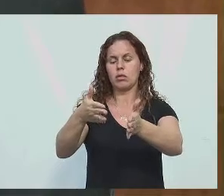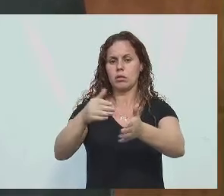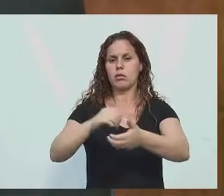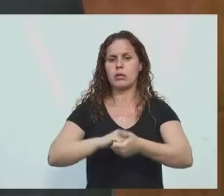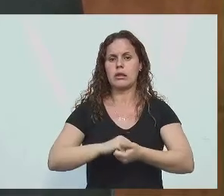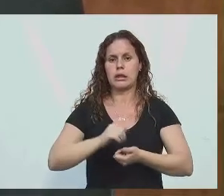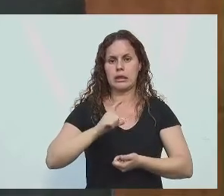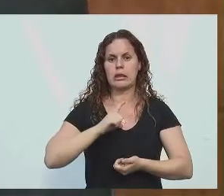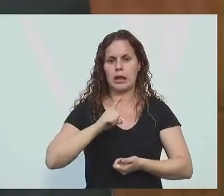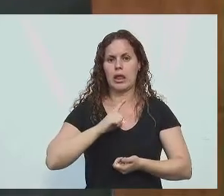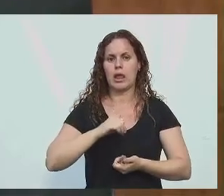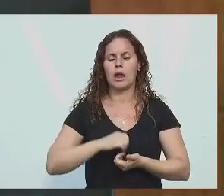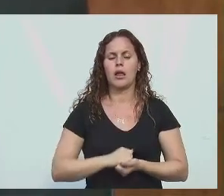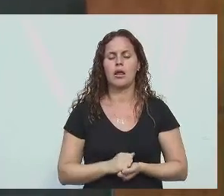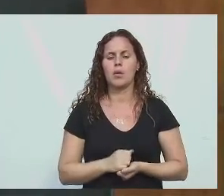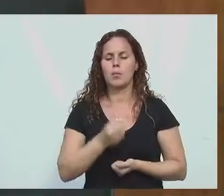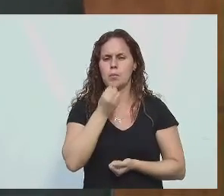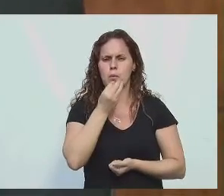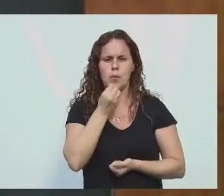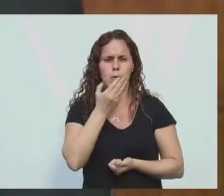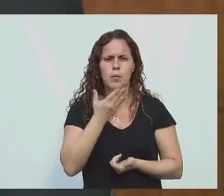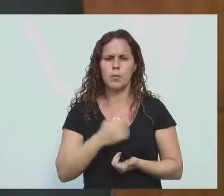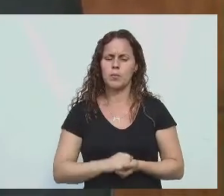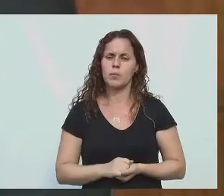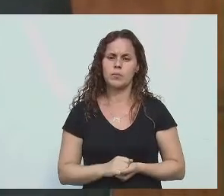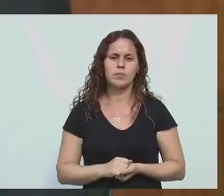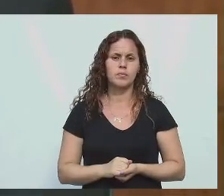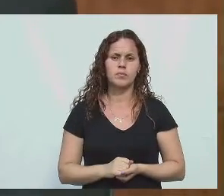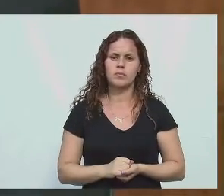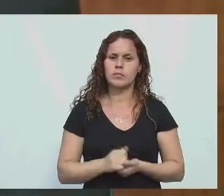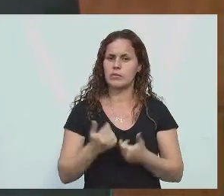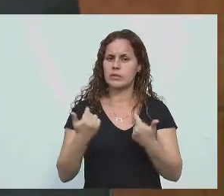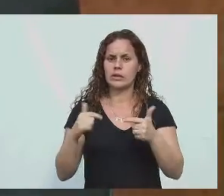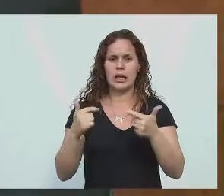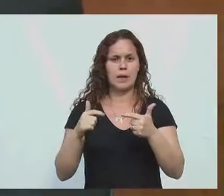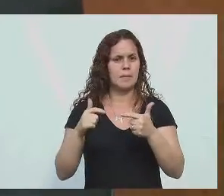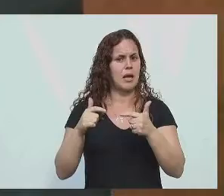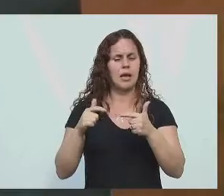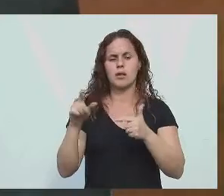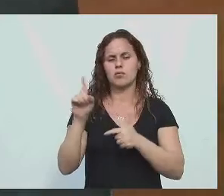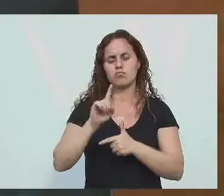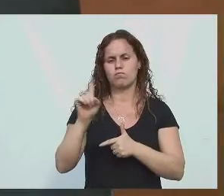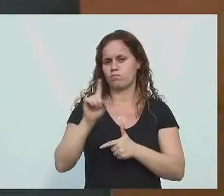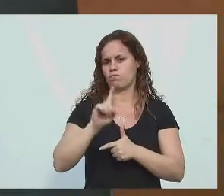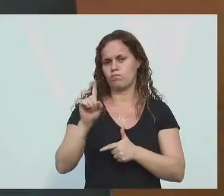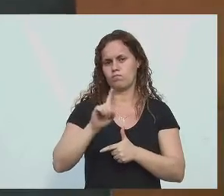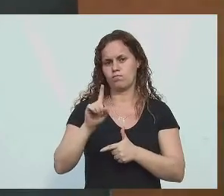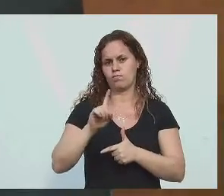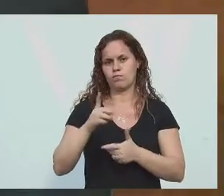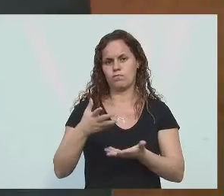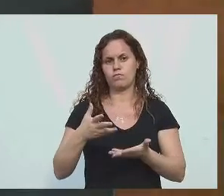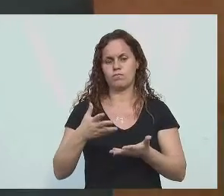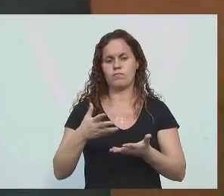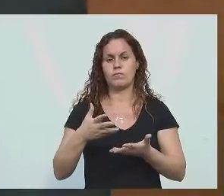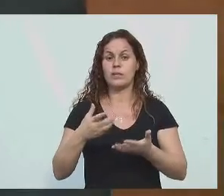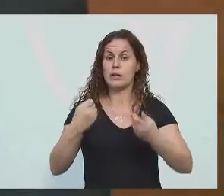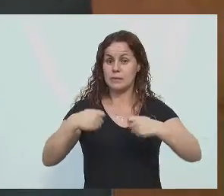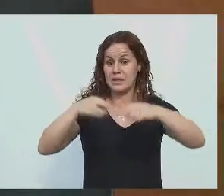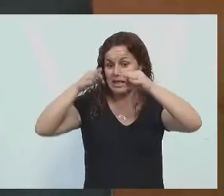do município, que normalmente não presta esse serviço na época certa, que é a época de seca, fazer o cascalhamento da maneira